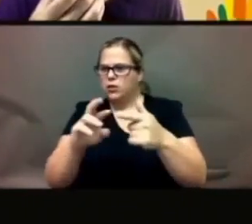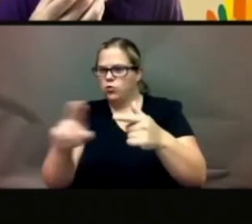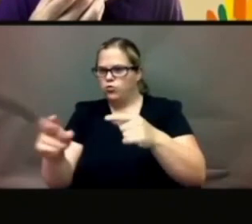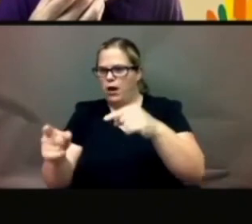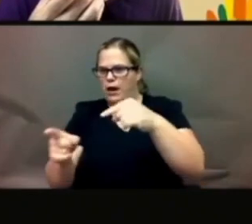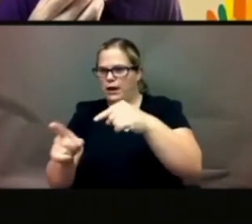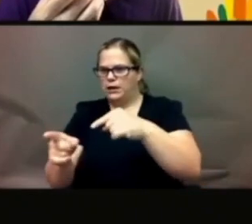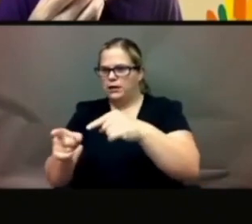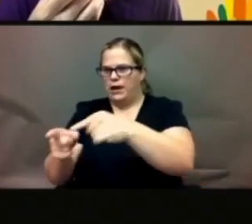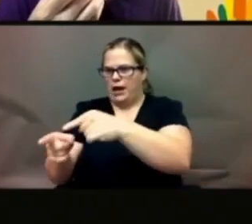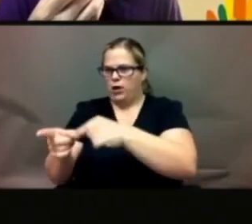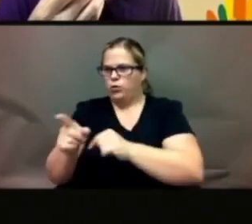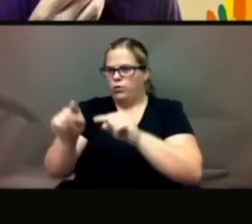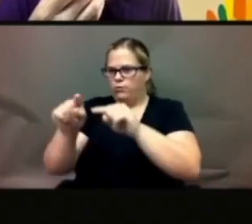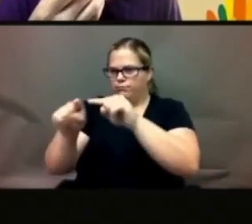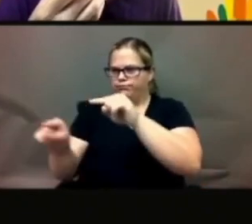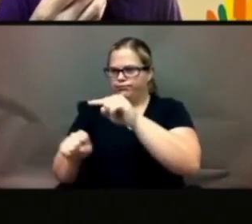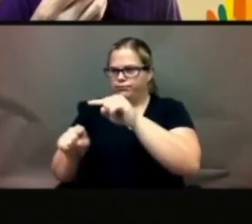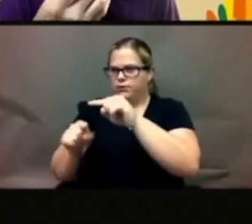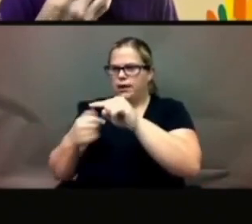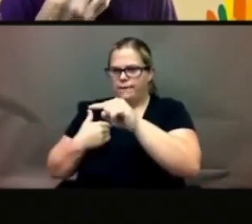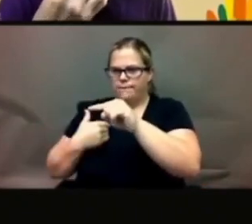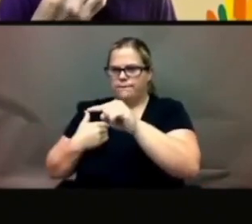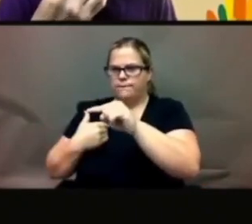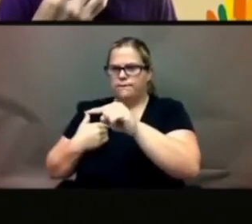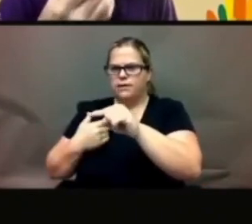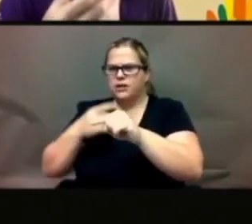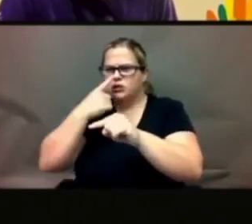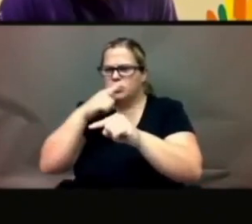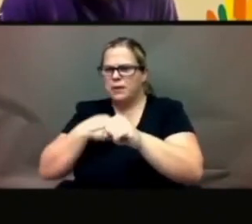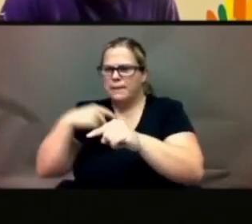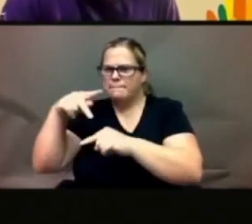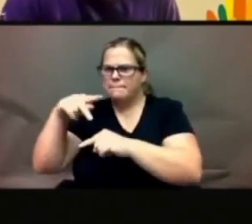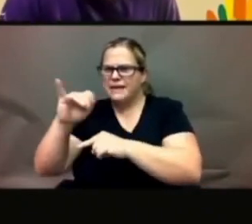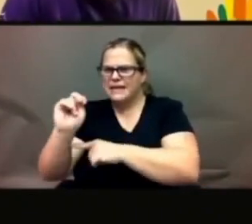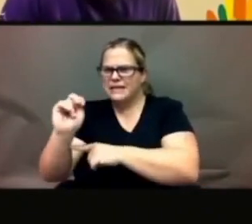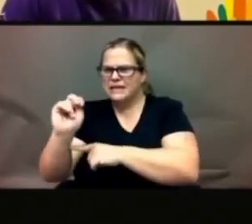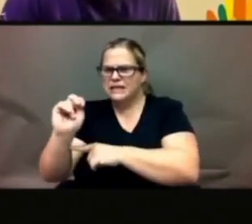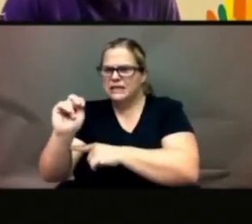E... Sim, nós conectamos a banana.